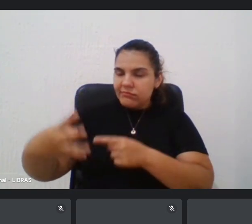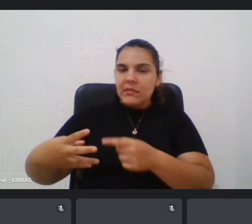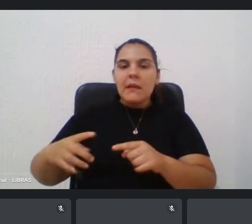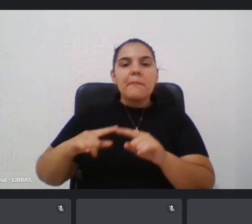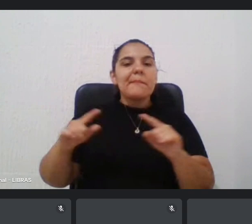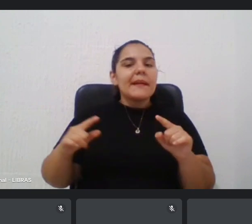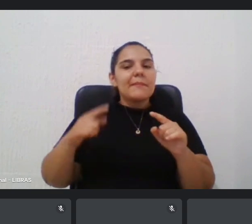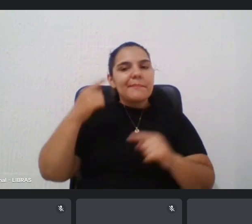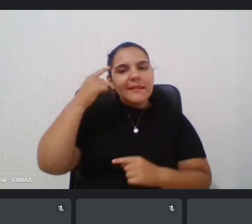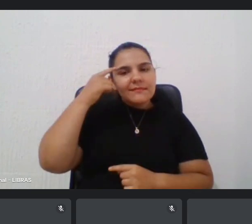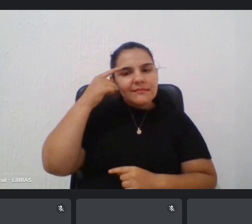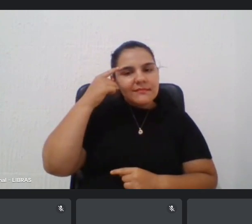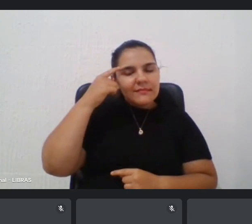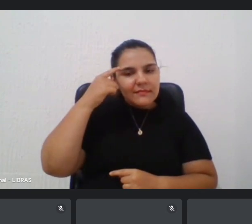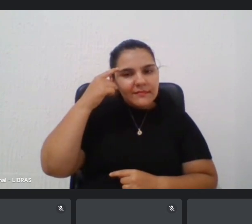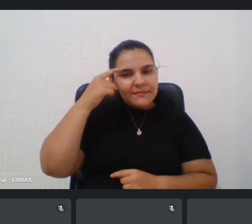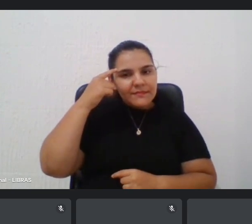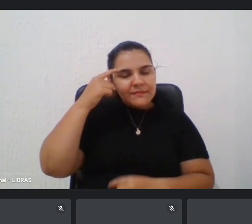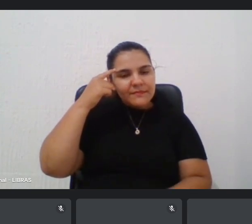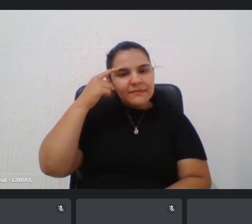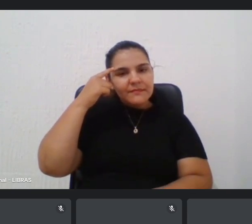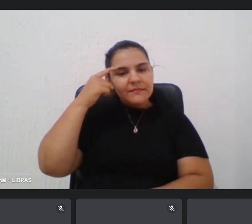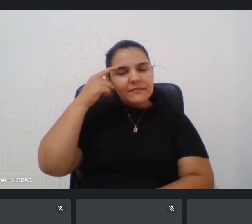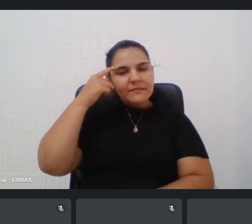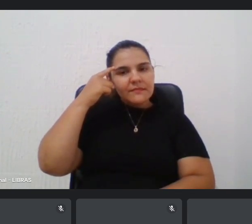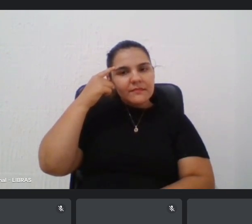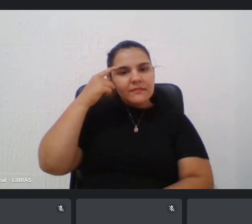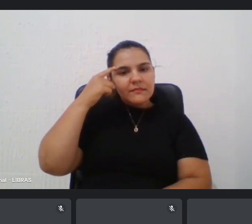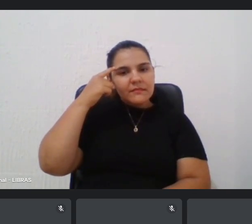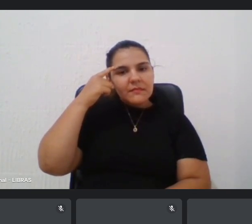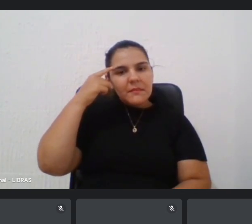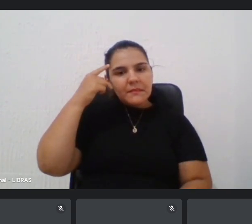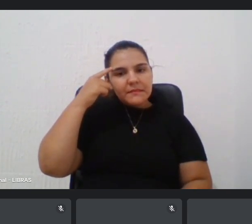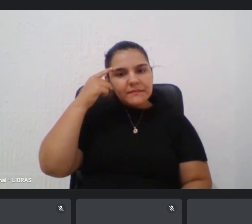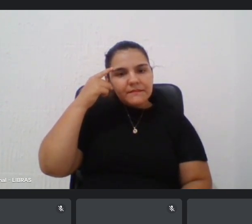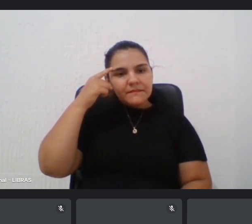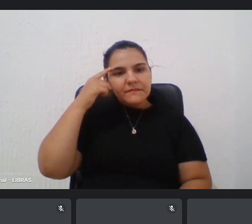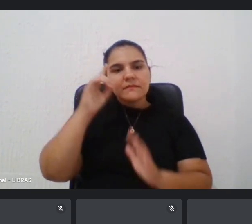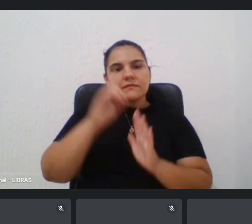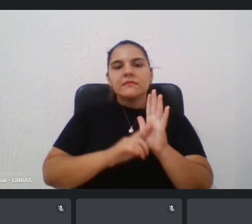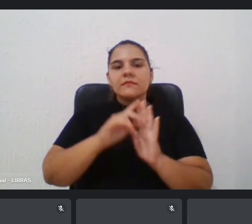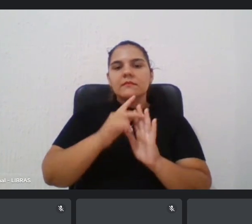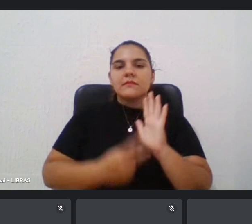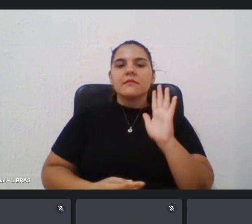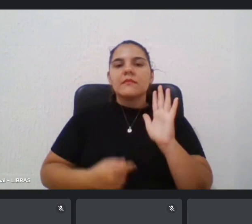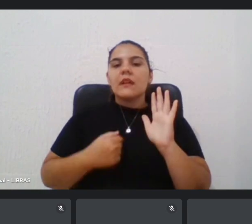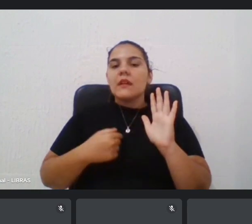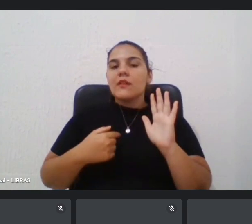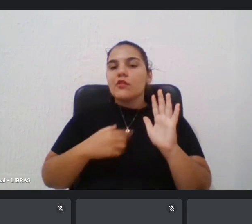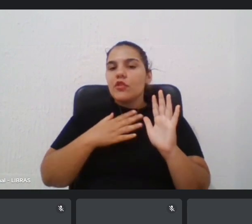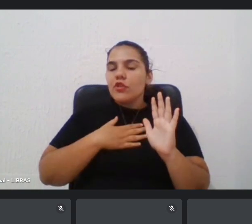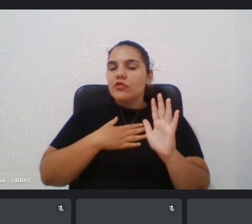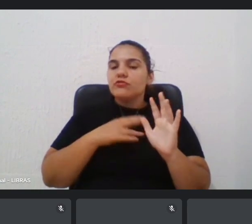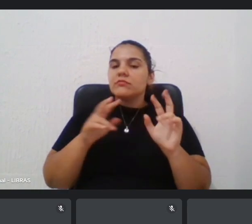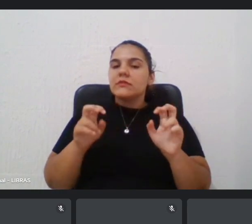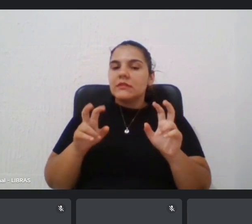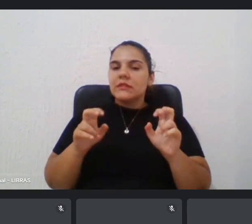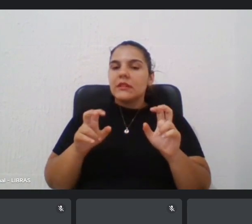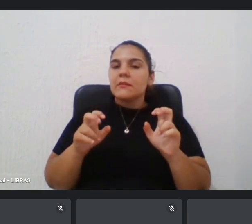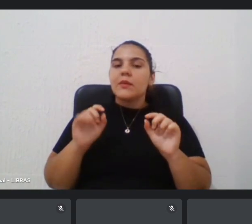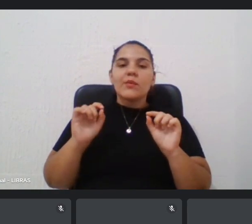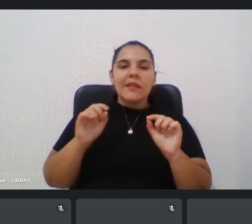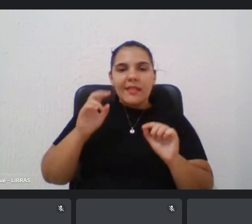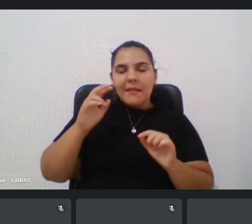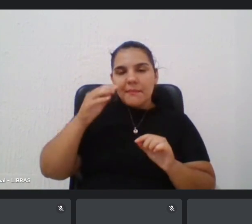em direitos humanos, e eu, particularmente, que sou muito ligado aos direitos humanos na parte da memória histórica,